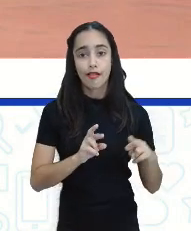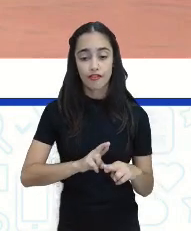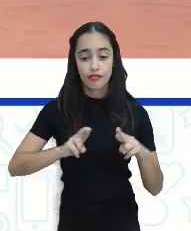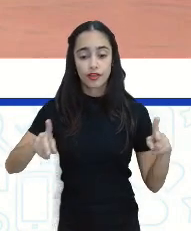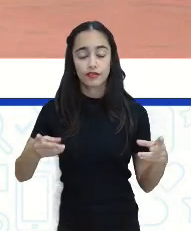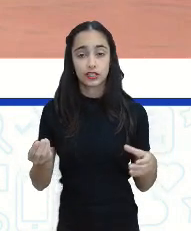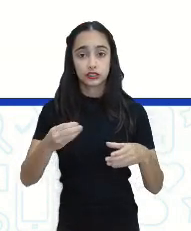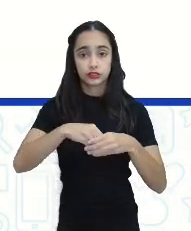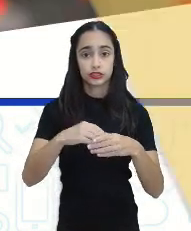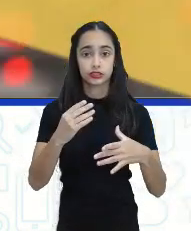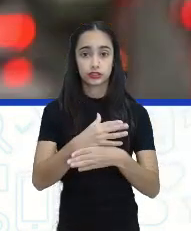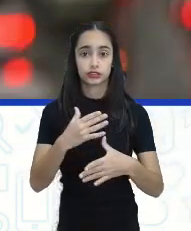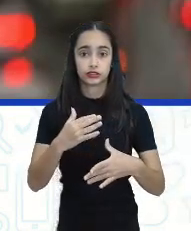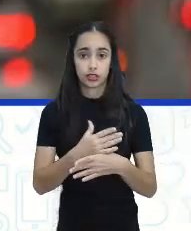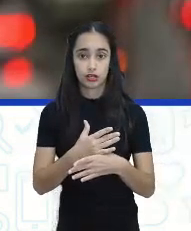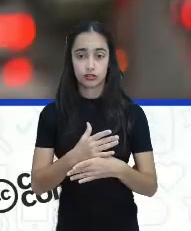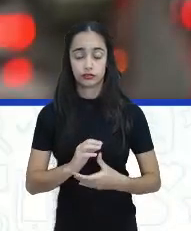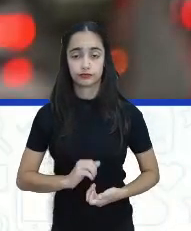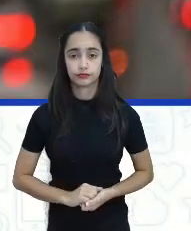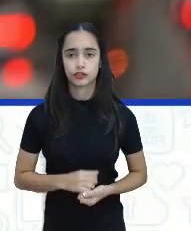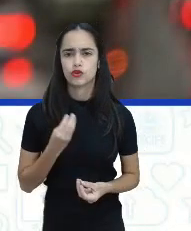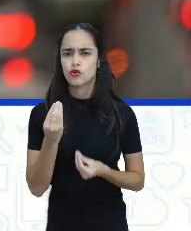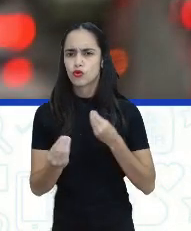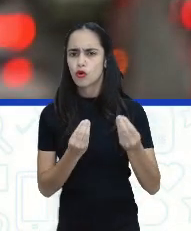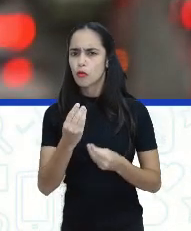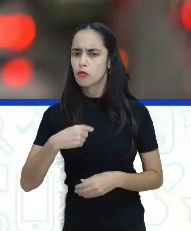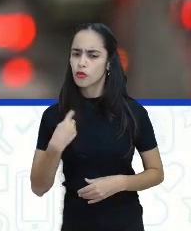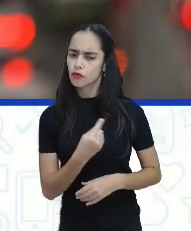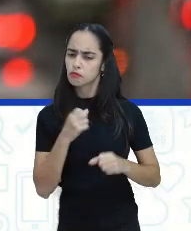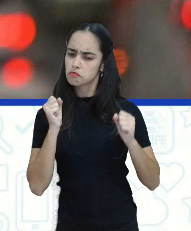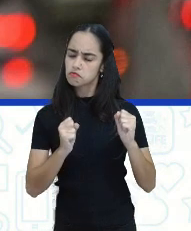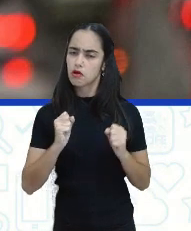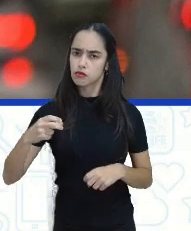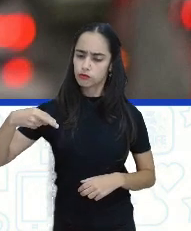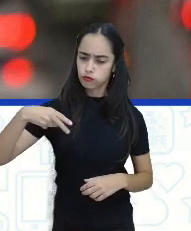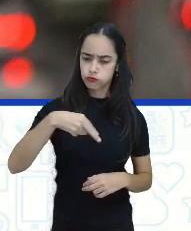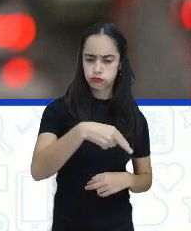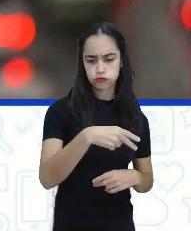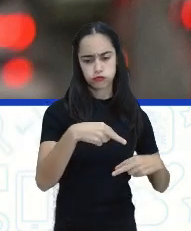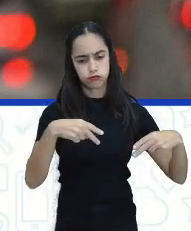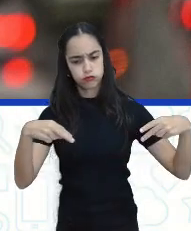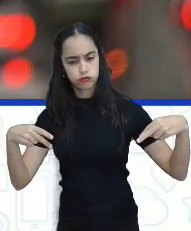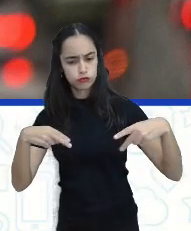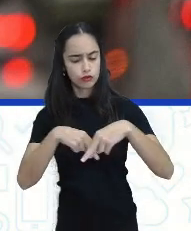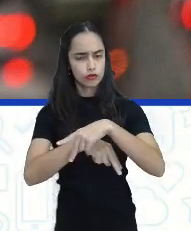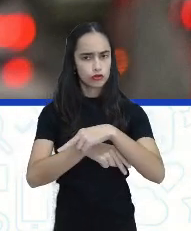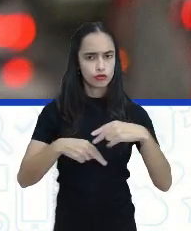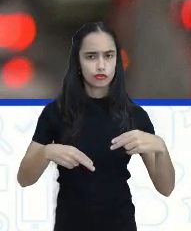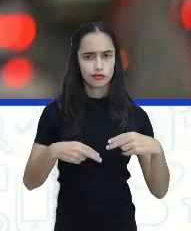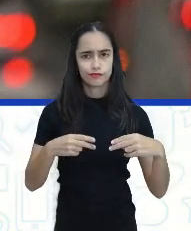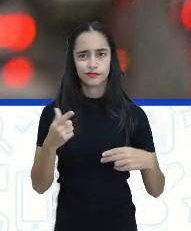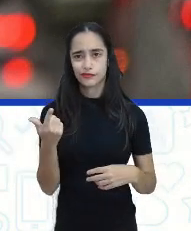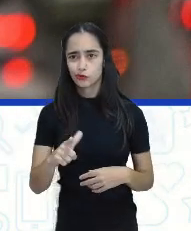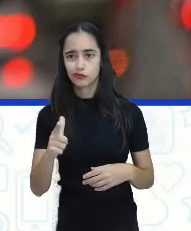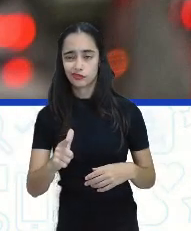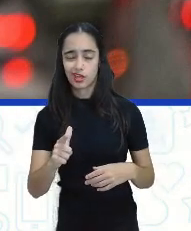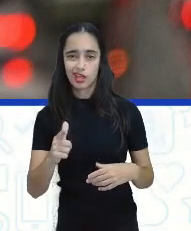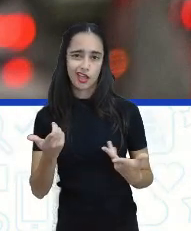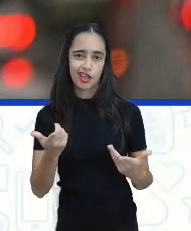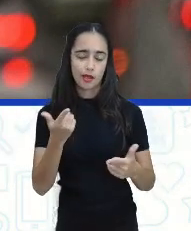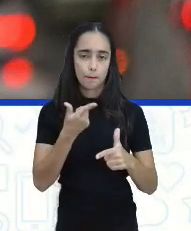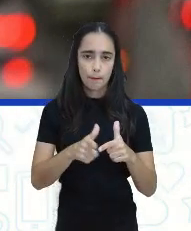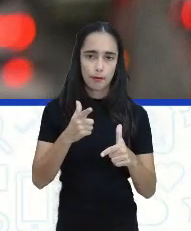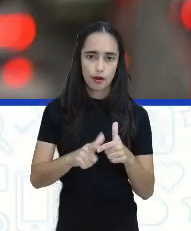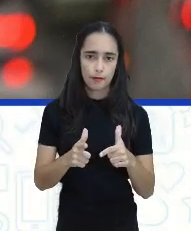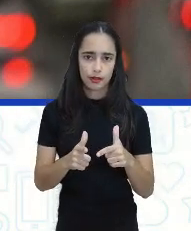cidades. Então, como a gente pode caminhar, andar nas cidades sem muito problema? dependendo da hora, não é? Vai